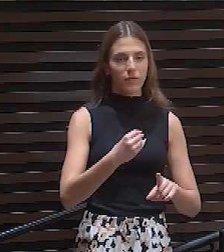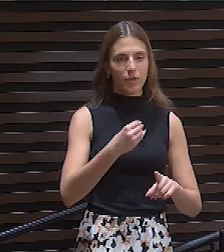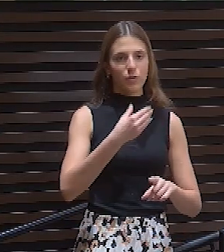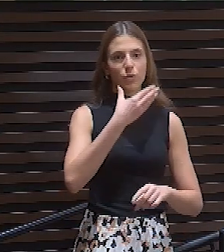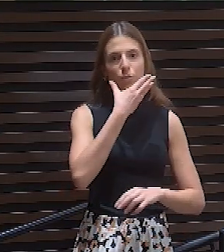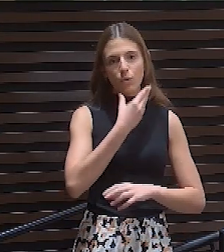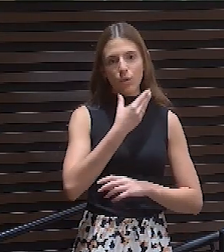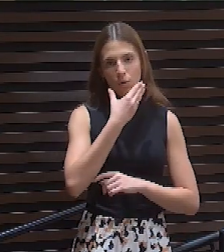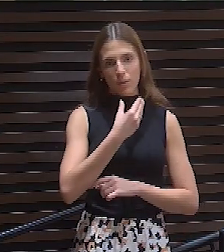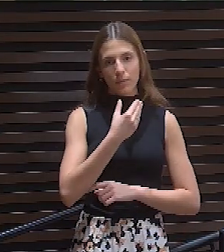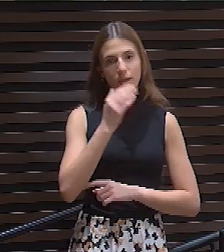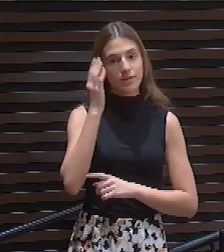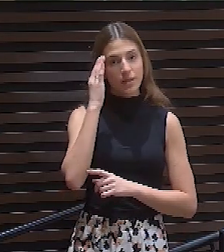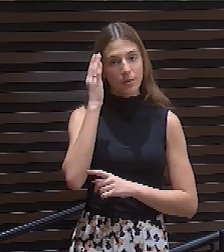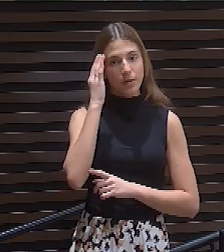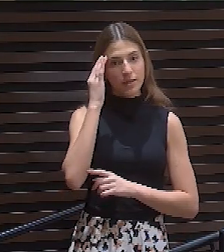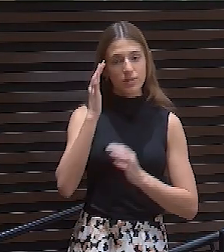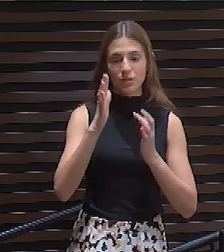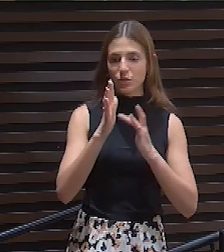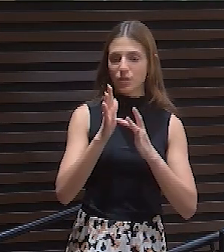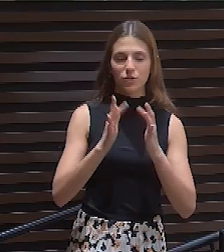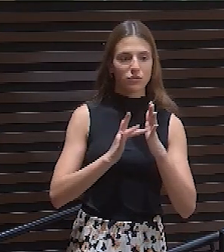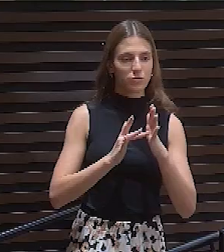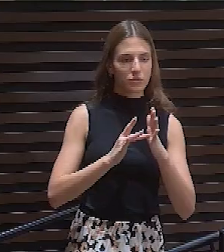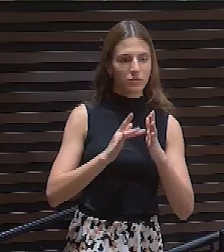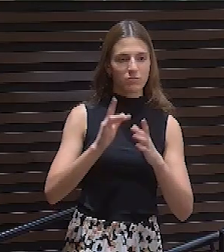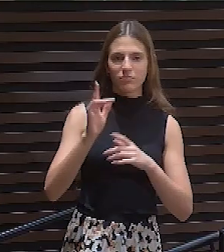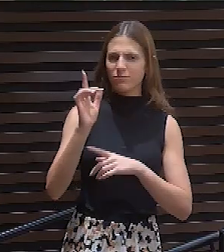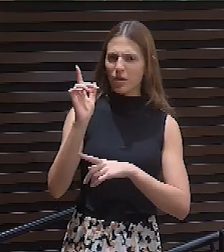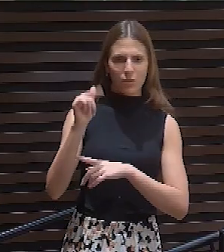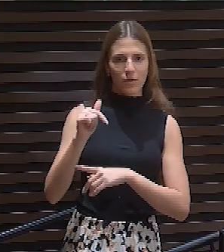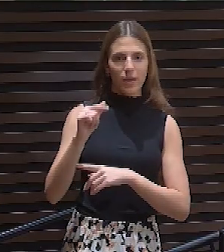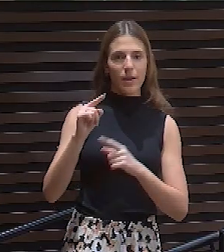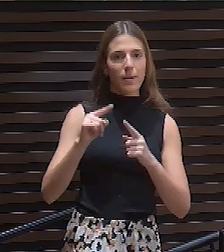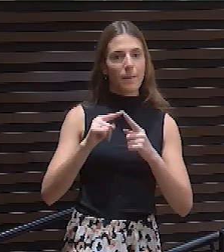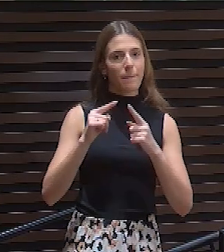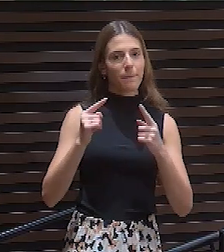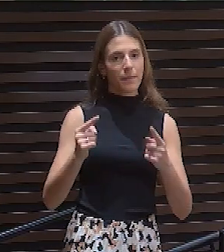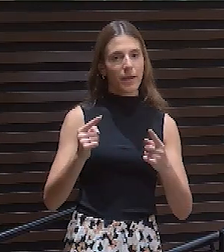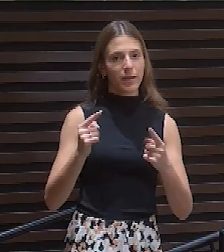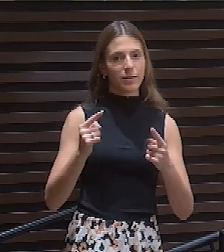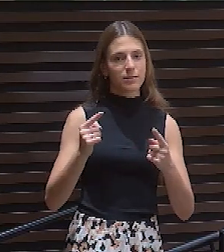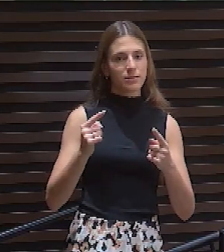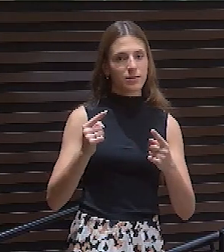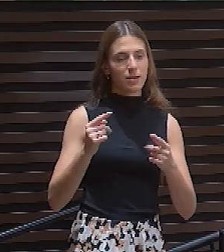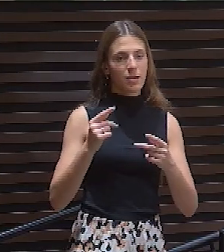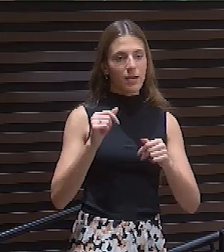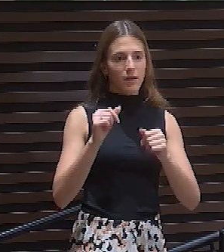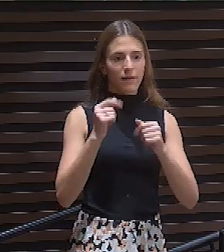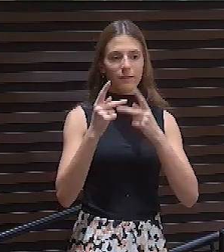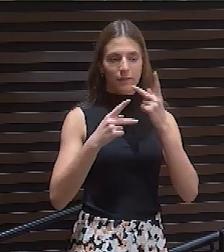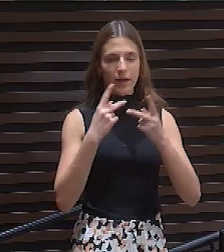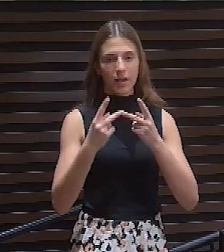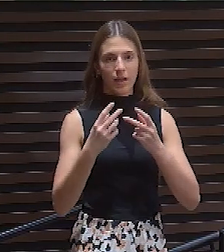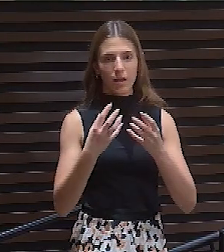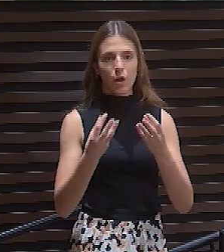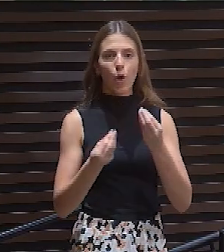nada faço por mim mesmo, mas falo como o Pai me ensinou.